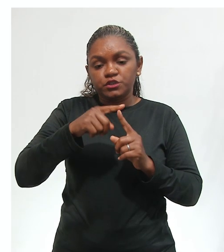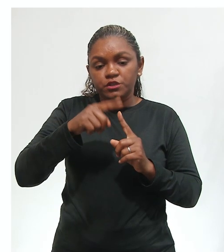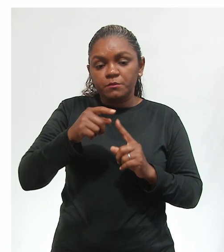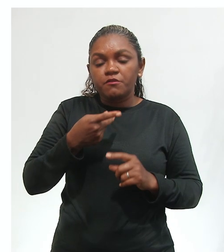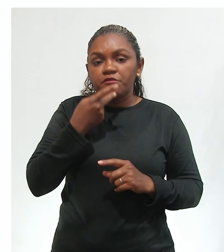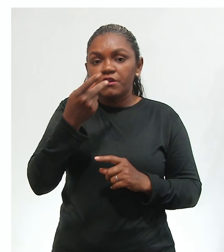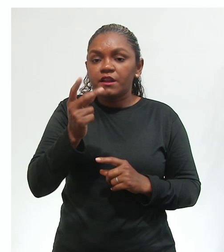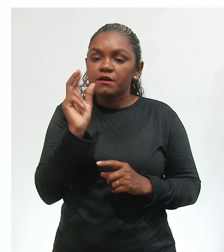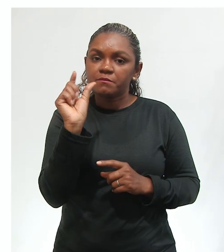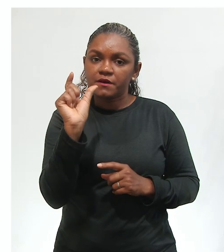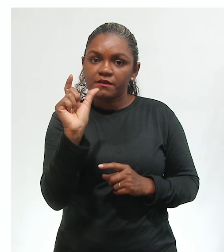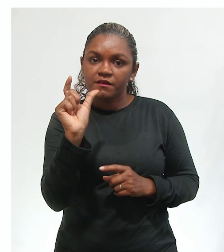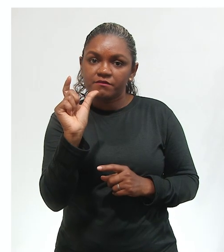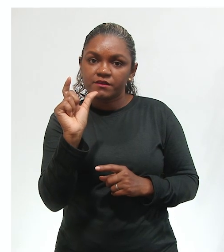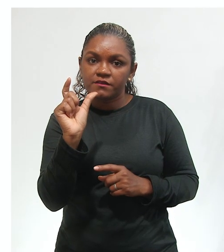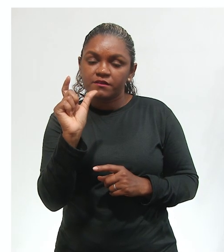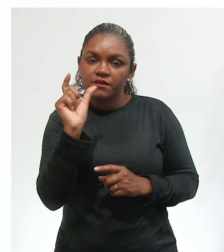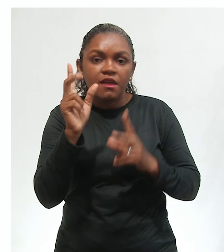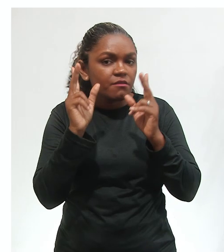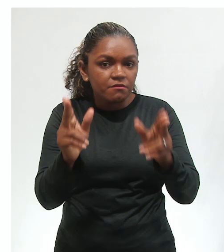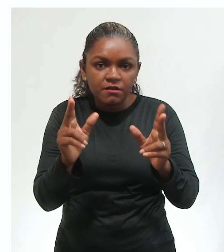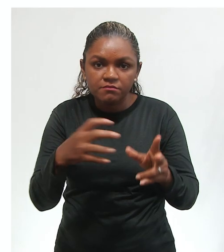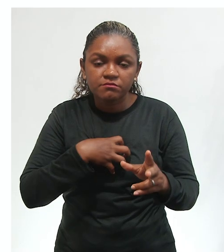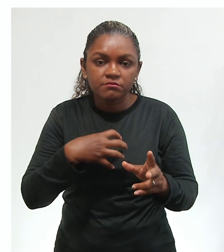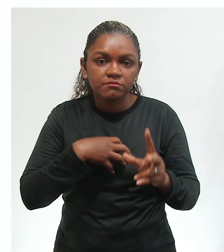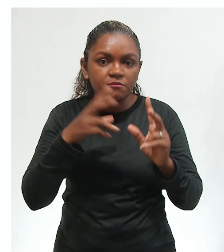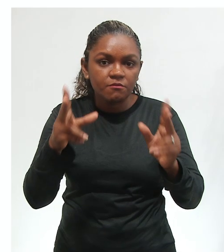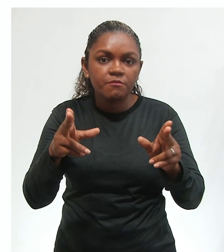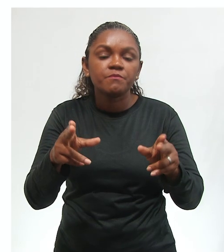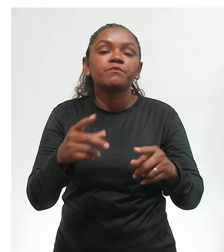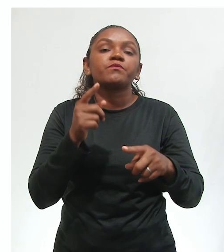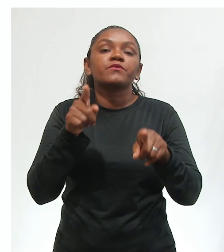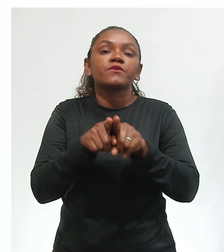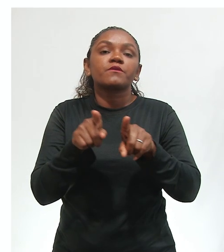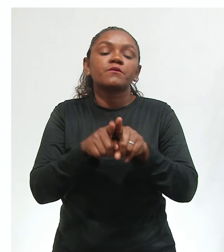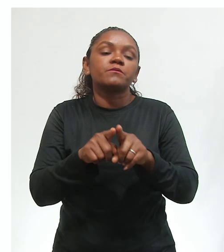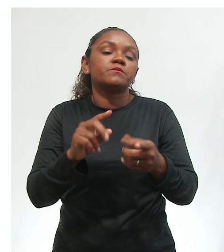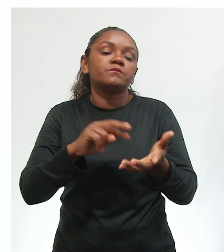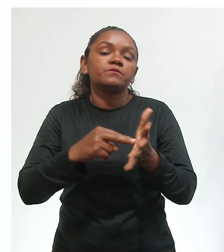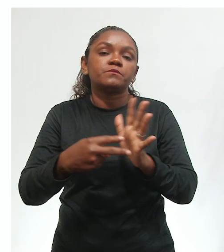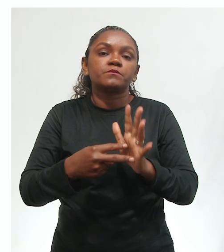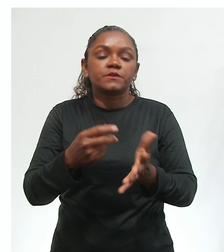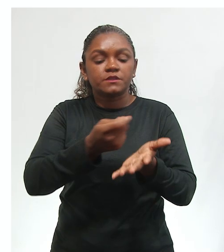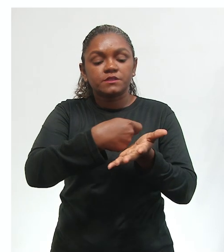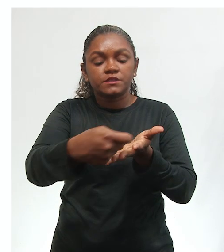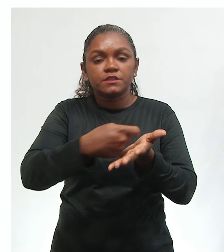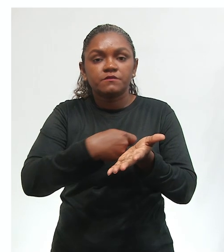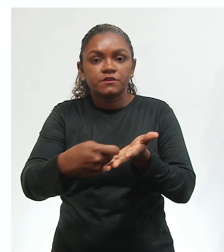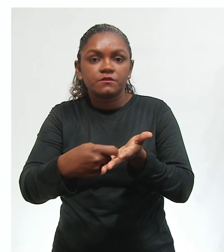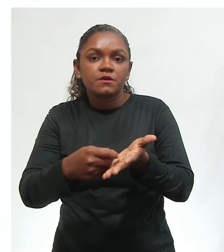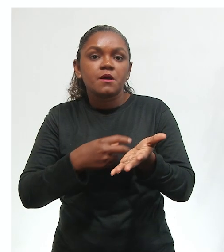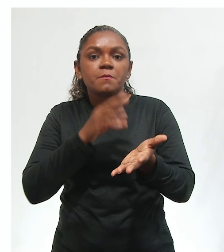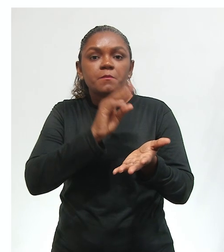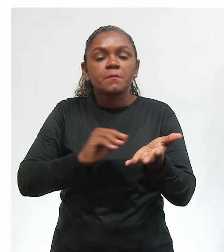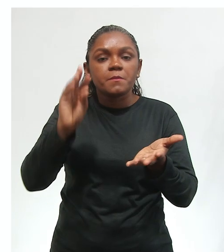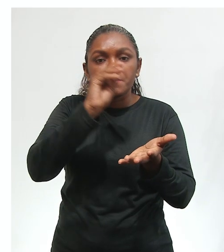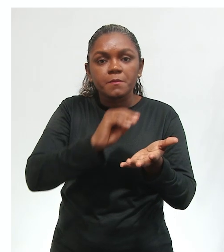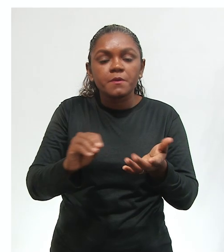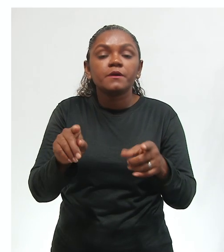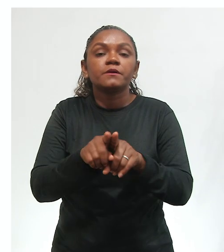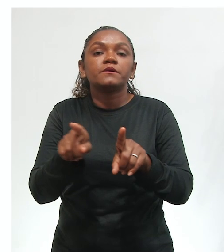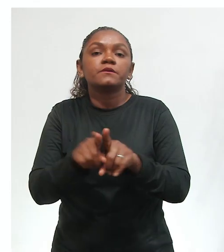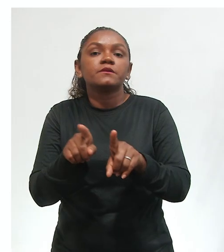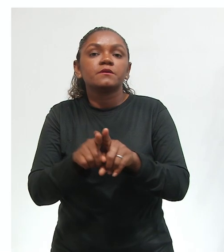fala, precisa criar uma ruptura necessária, ou seja, a fala decompõe e a escrita posiciona, e construir